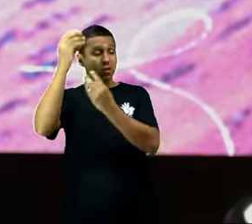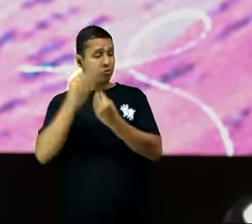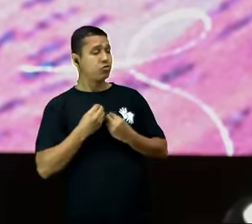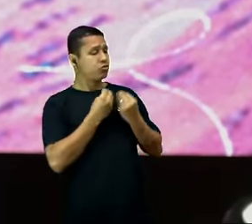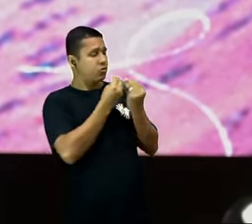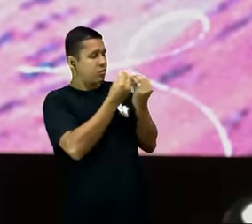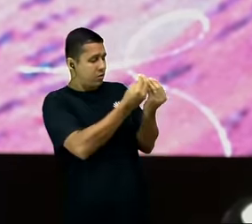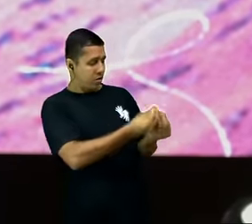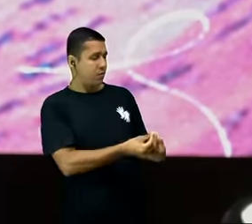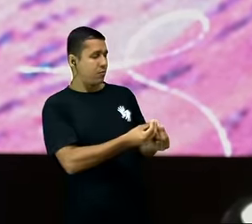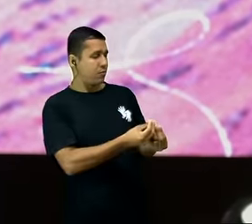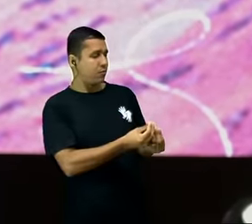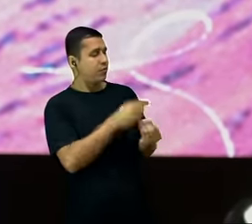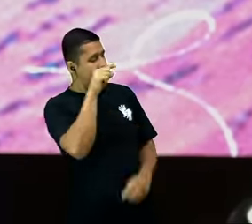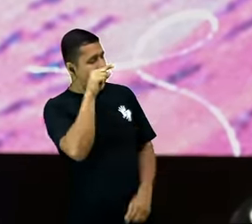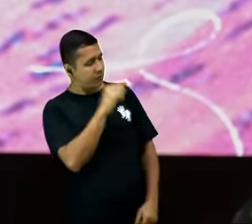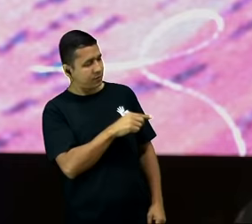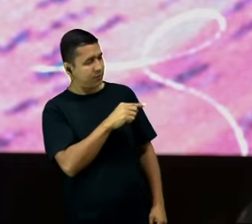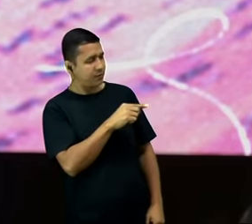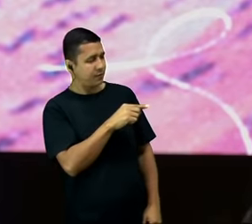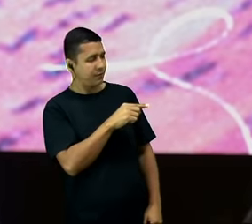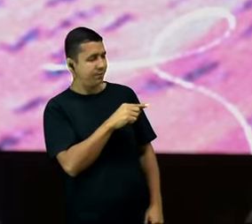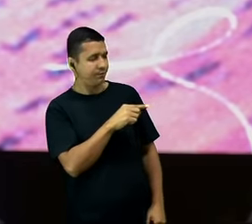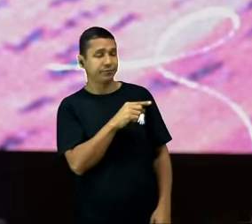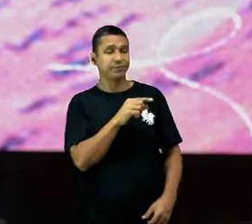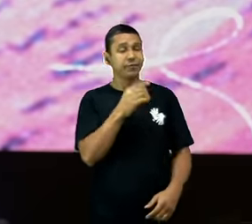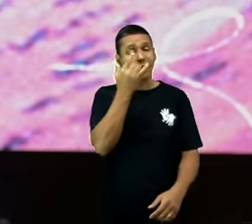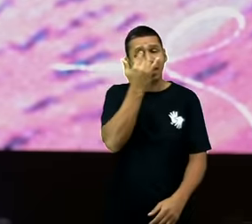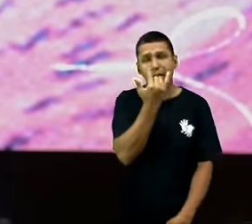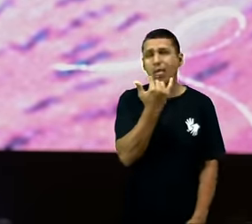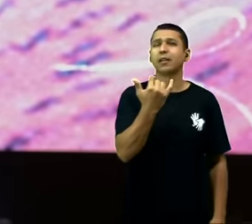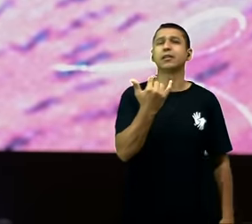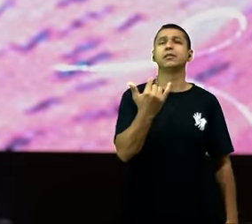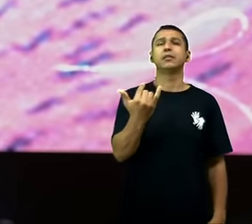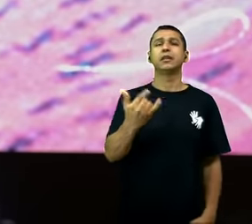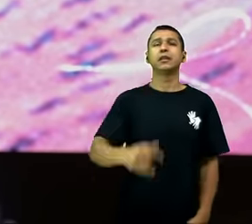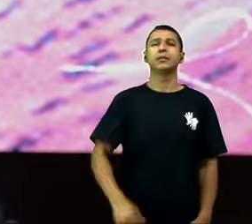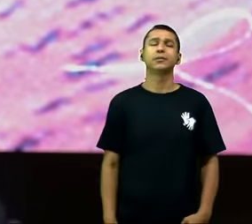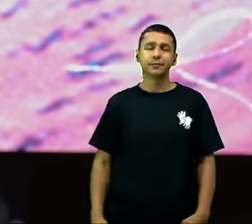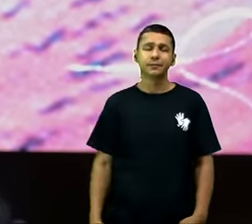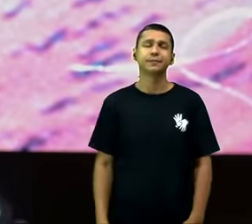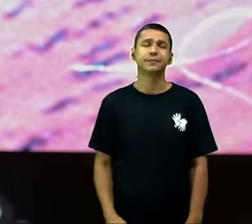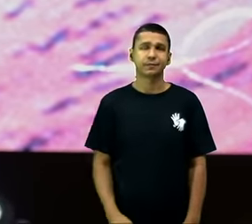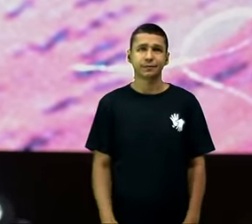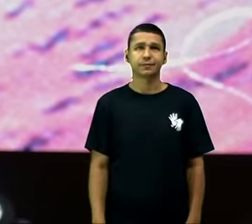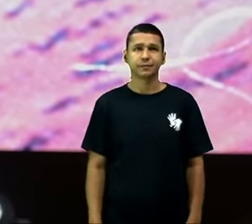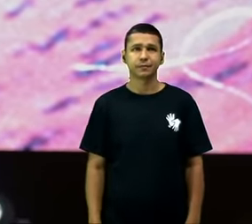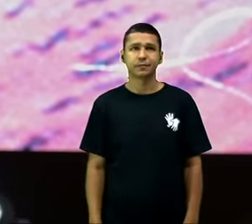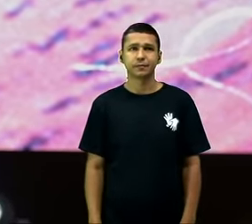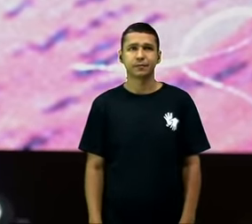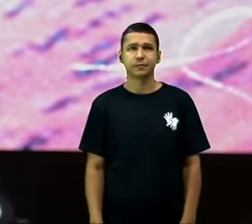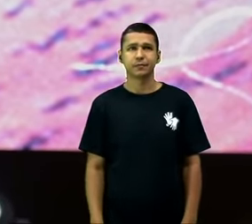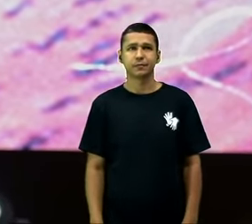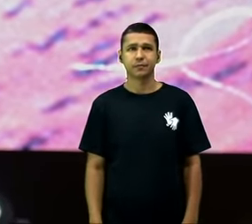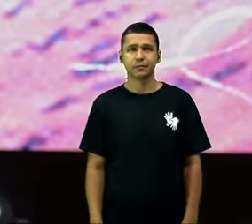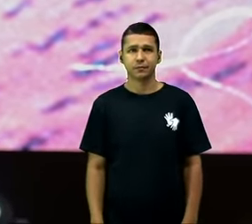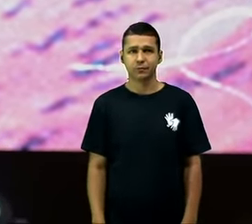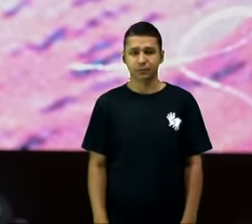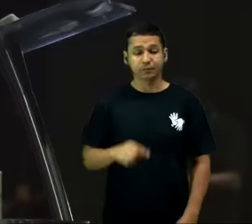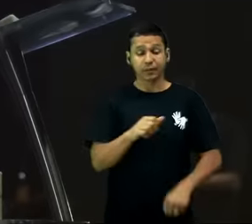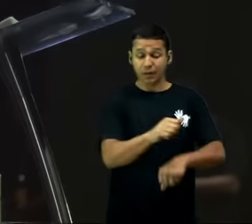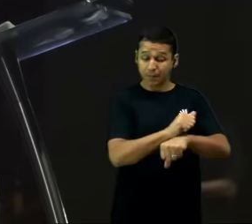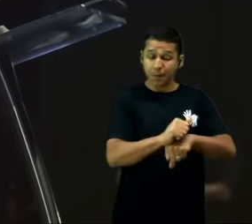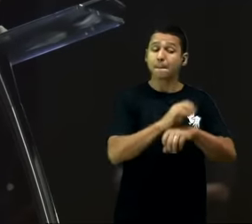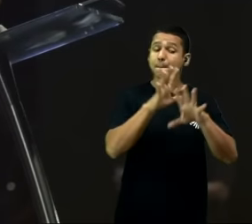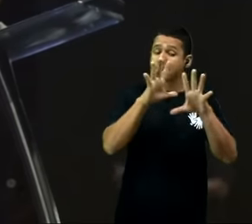meu lugar no seu coração. Abraão, pega o que eu te